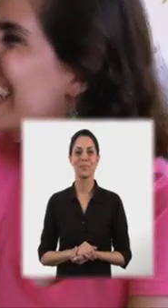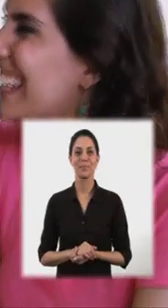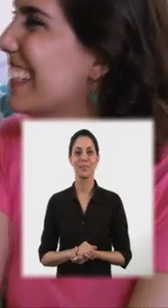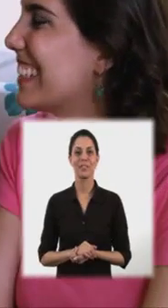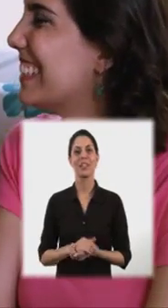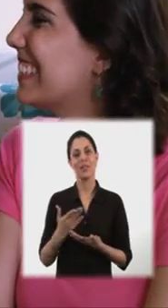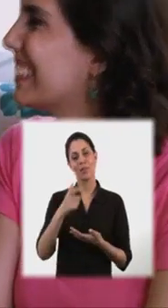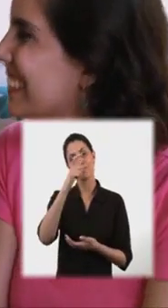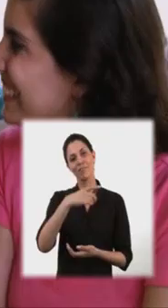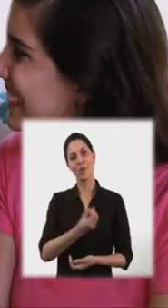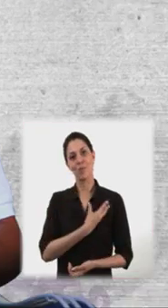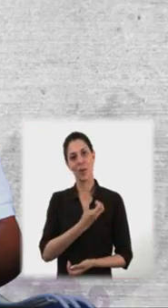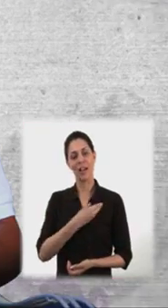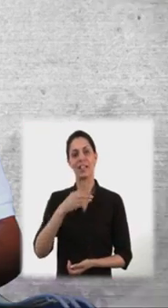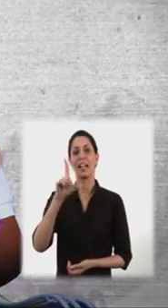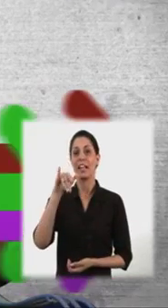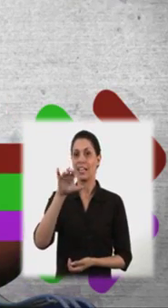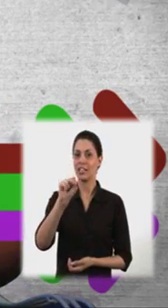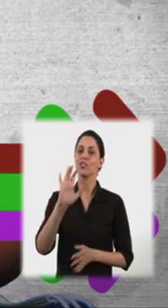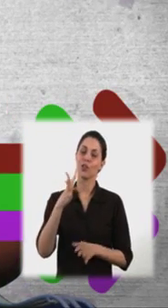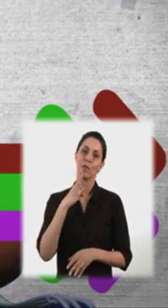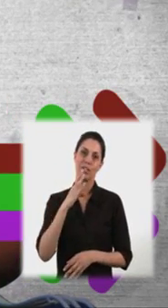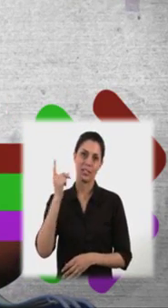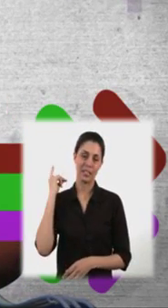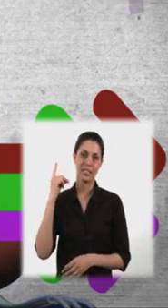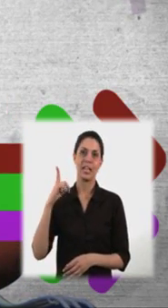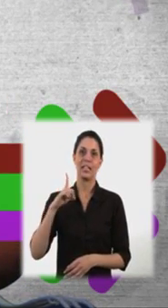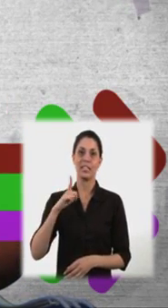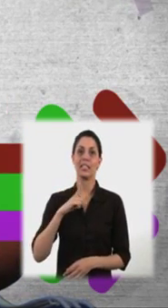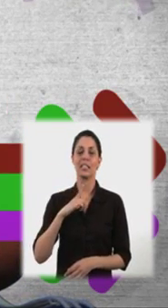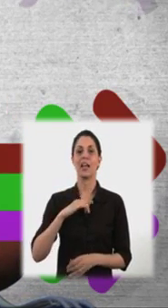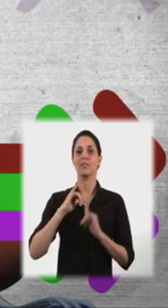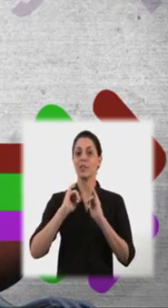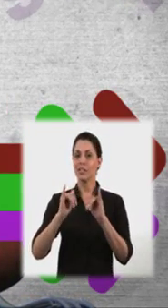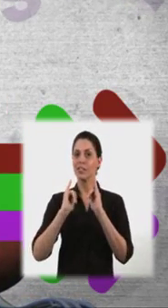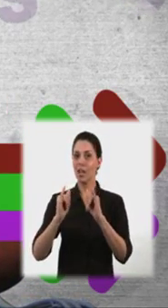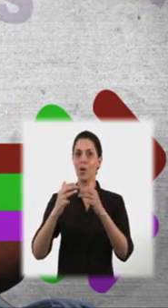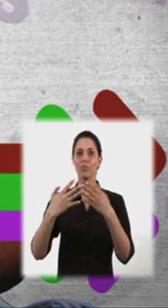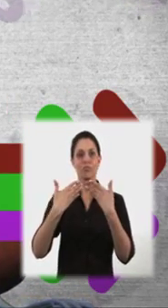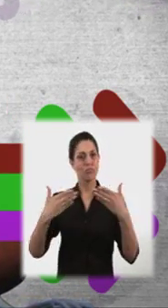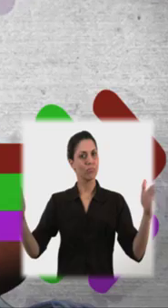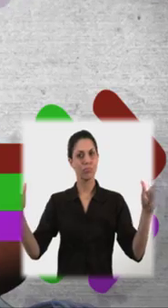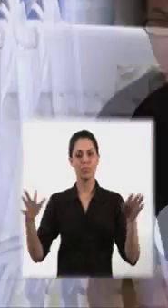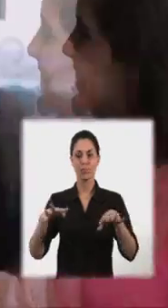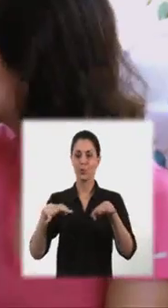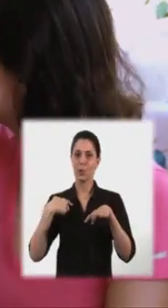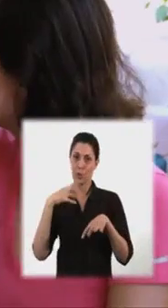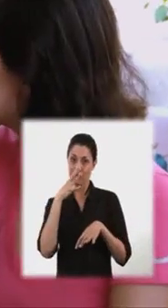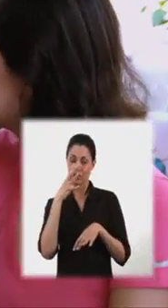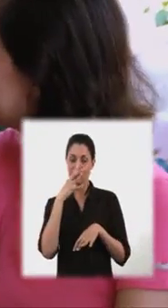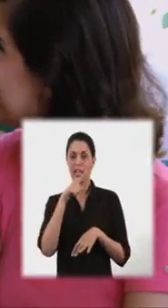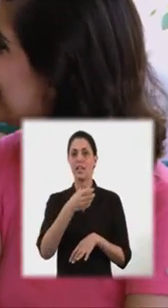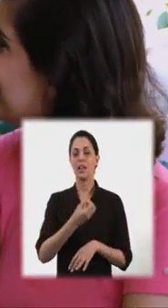Aí o poeta Cícero Lins, eu já conheci ele num recital, que eu fui mesmo com um público mesmo para assistir. E